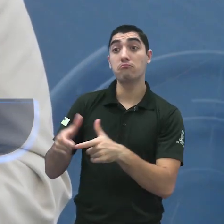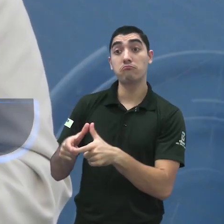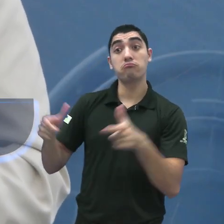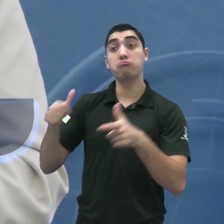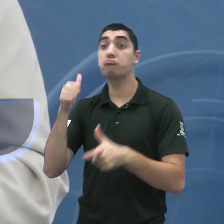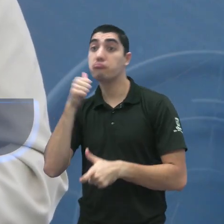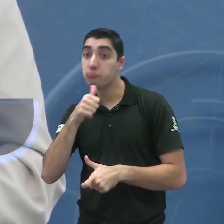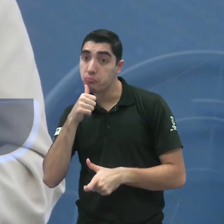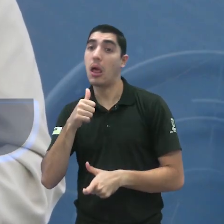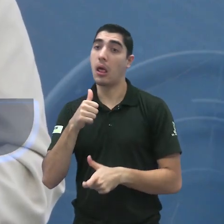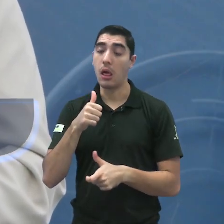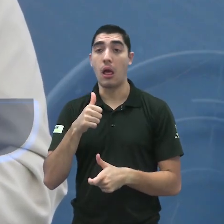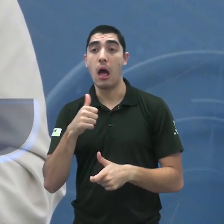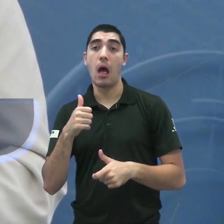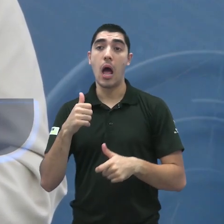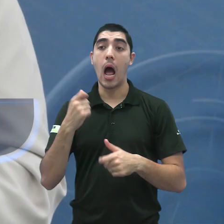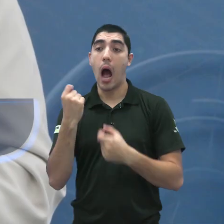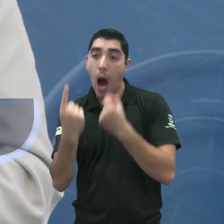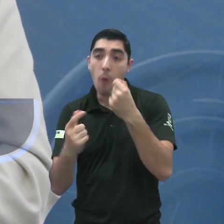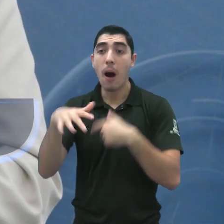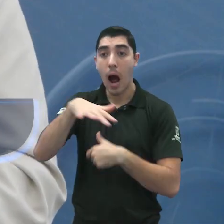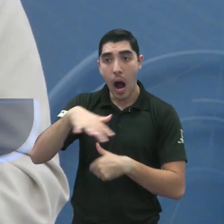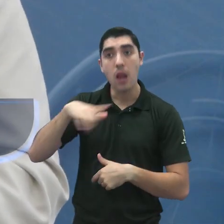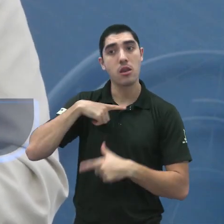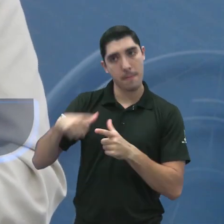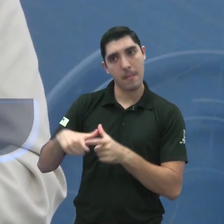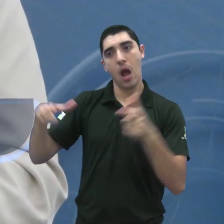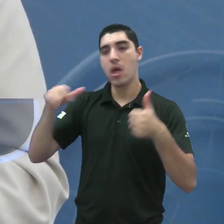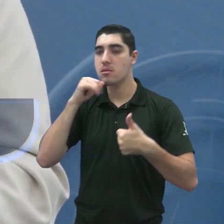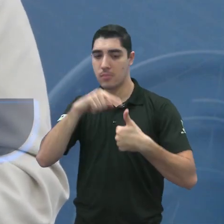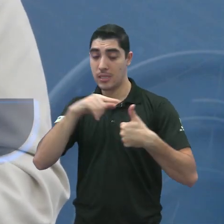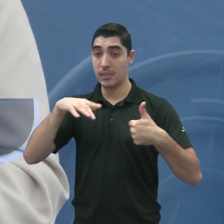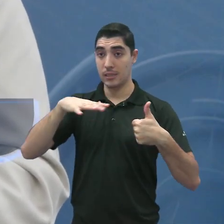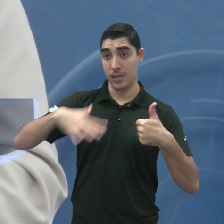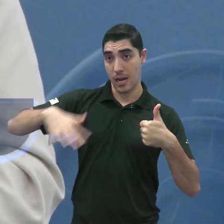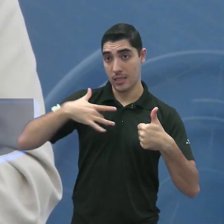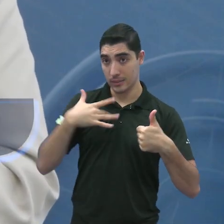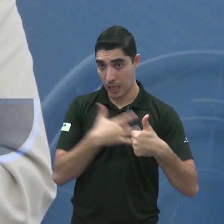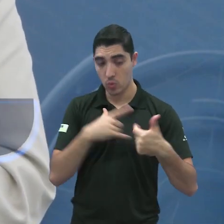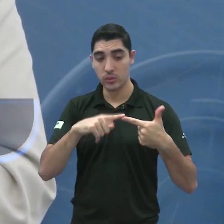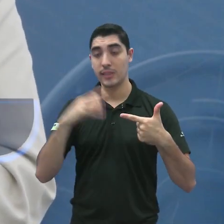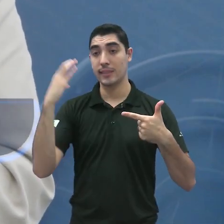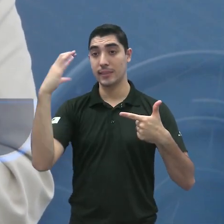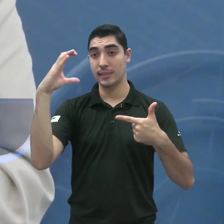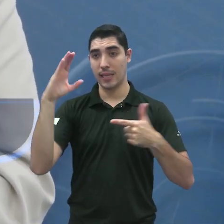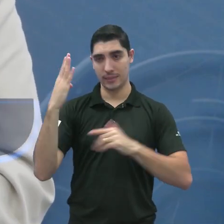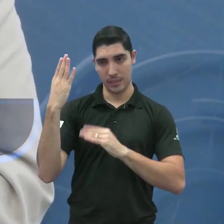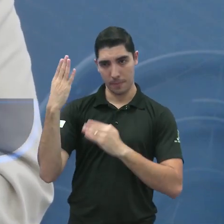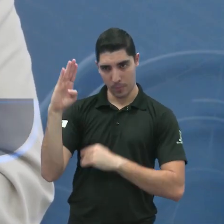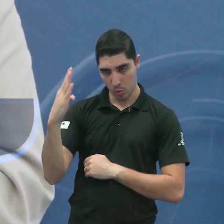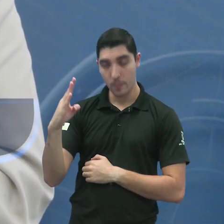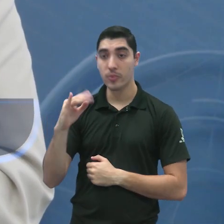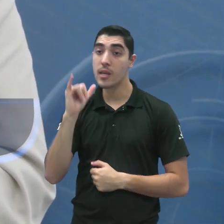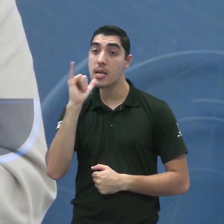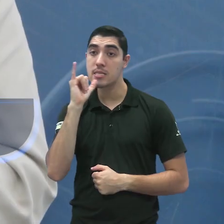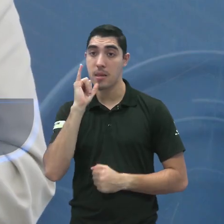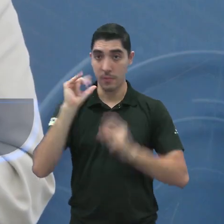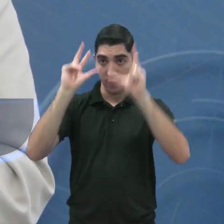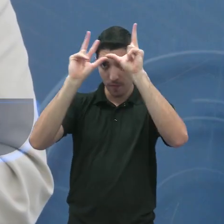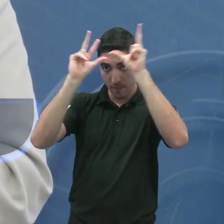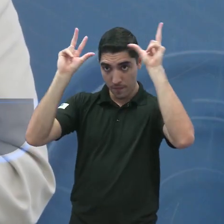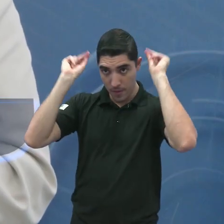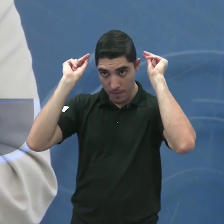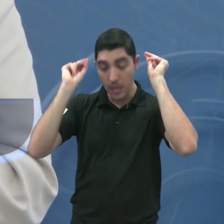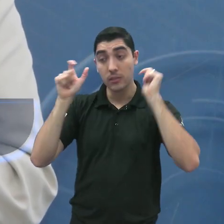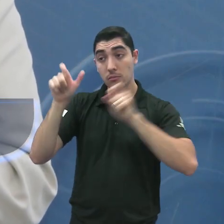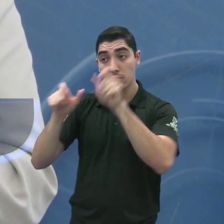é maior em algumas áreas, né? Especialmente na saúde e nas ciências biológicas. Em